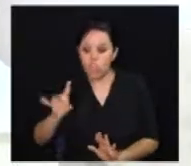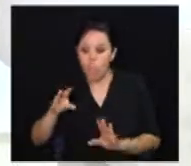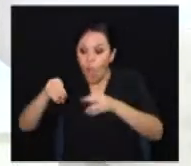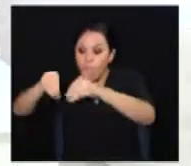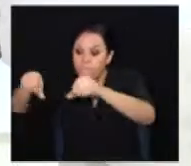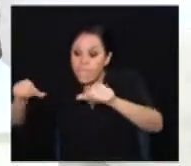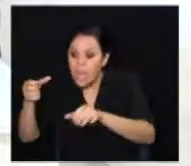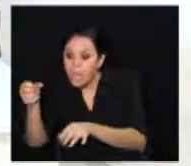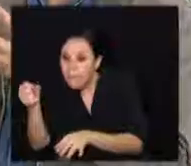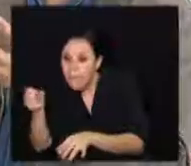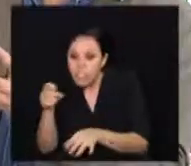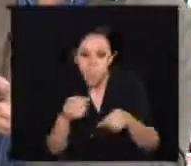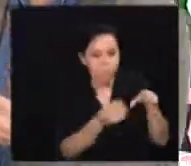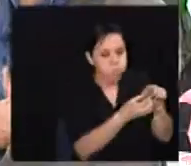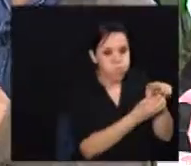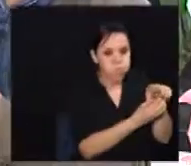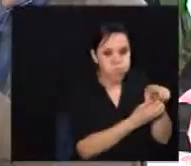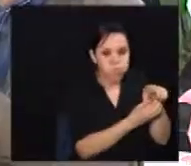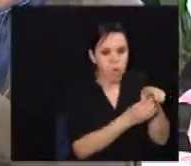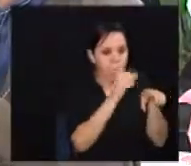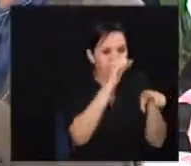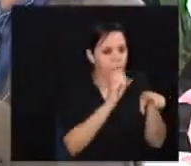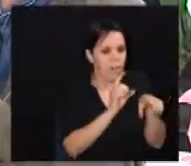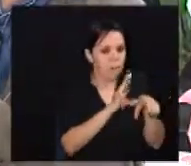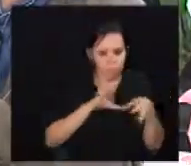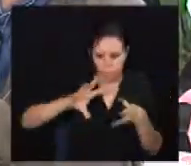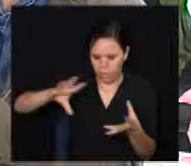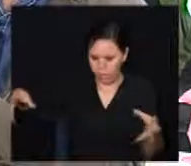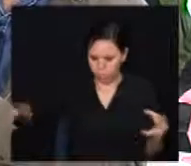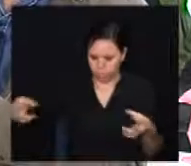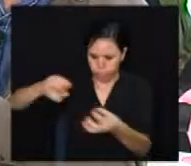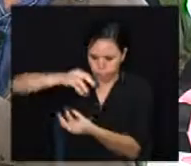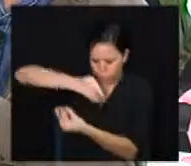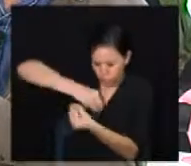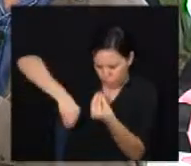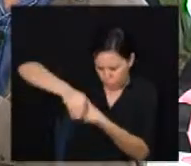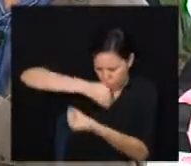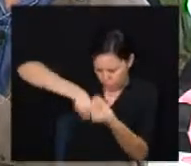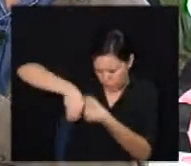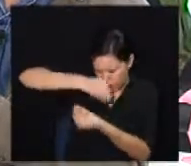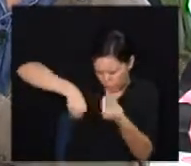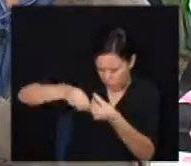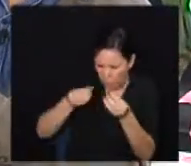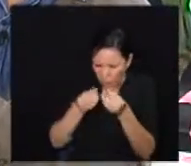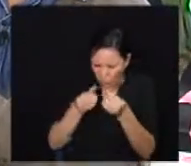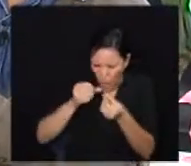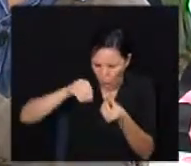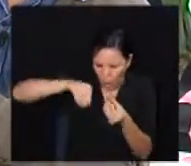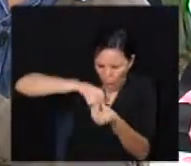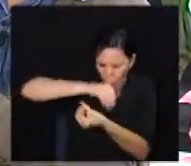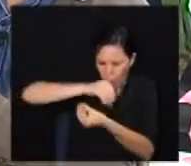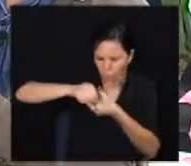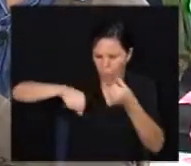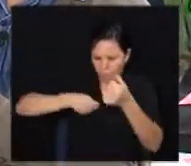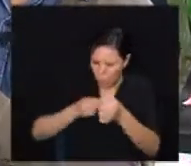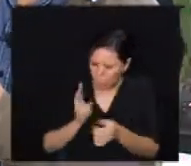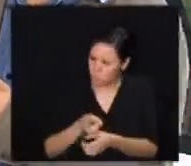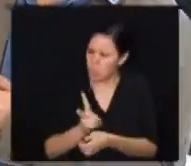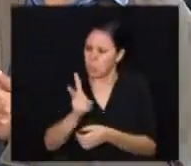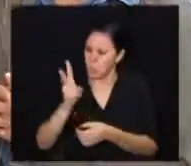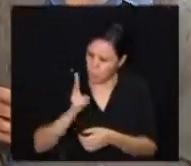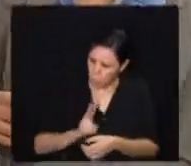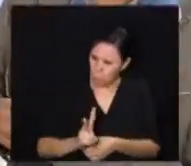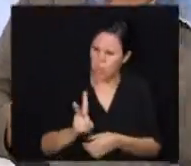gema. Misturei tudo. Mistura bem, ela vai começar a formar como se fosse uma farofa. Tá. E aí continua amassando, vai